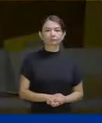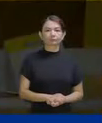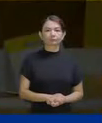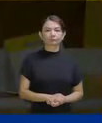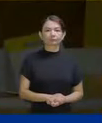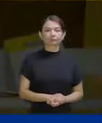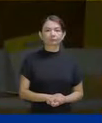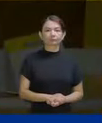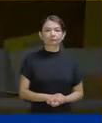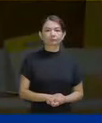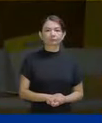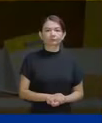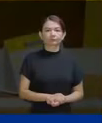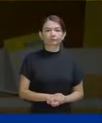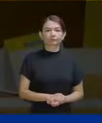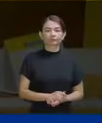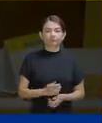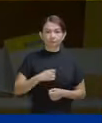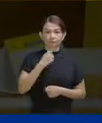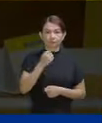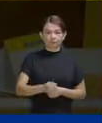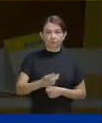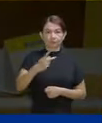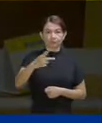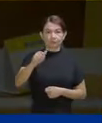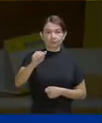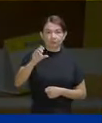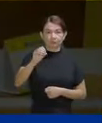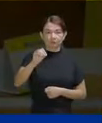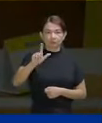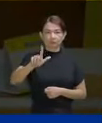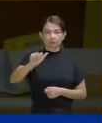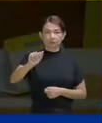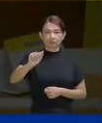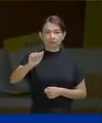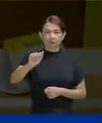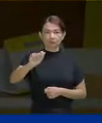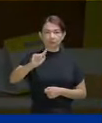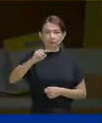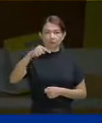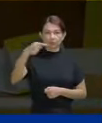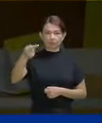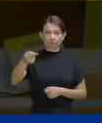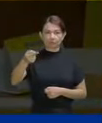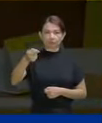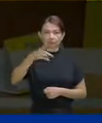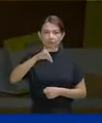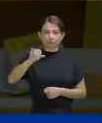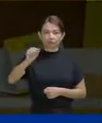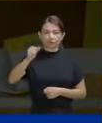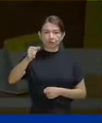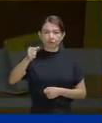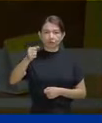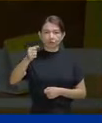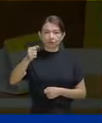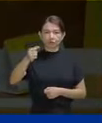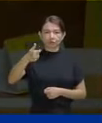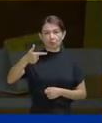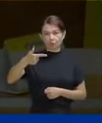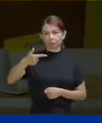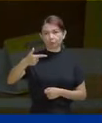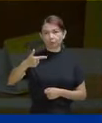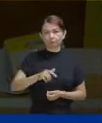A juíza Paula Santos já vai Foco no pedir desembargador para Carmo incluir na Antônio. próxima pauta, é dia 2, né? Dia